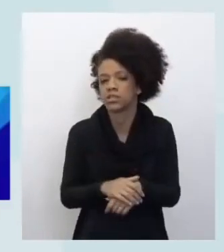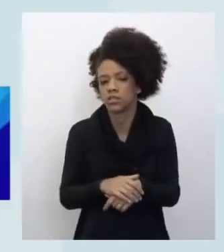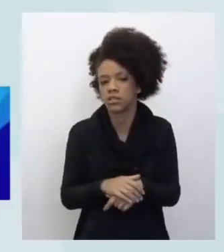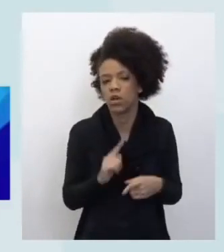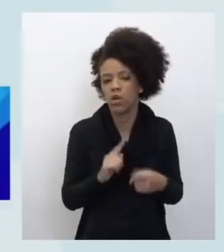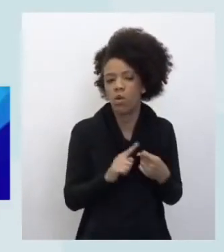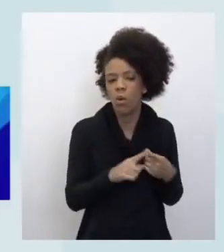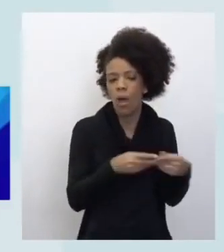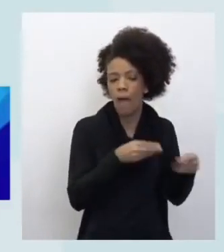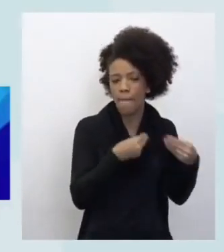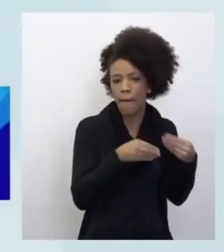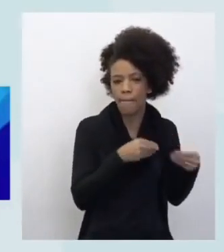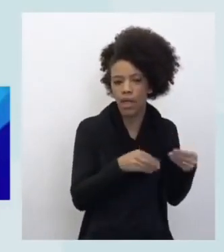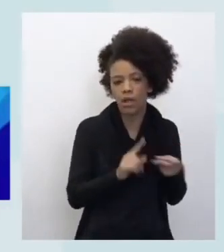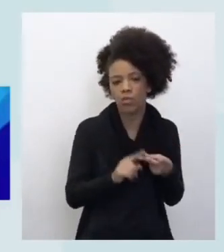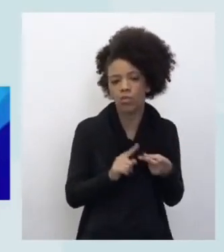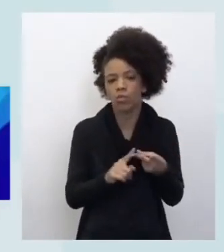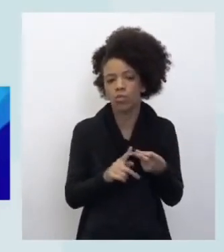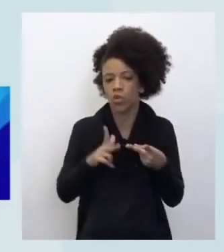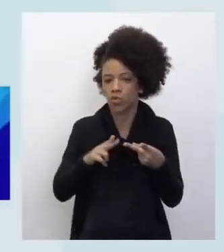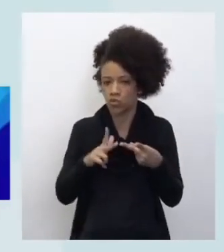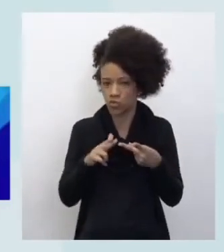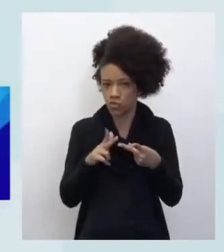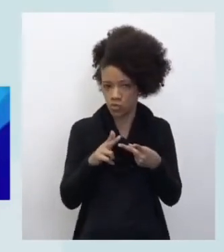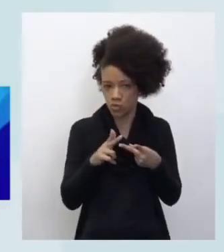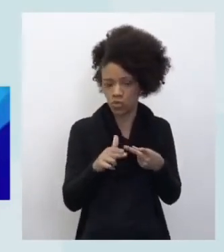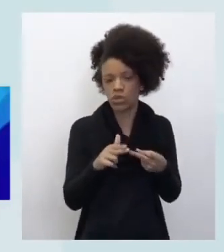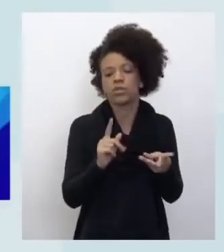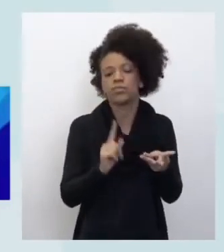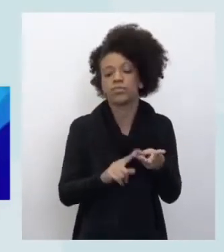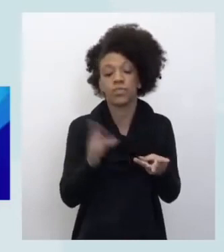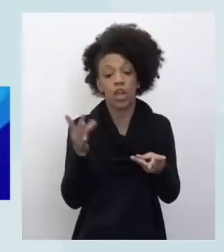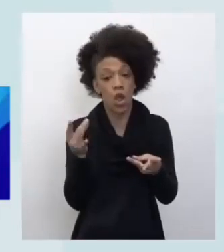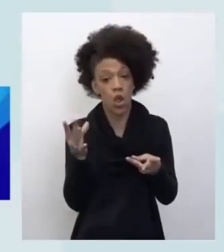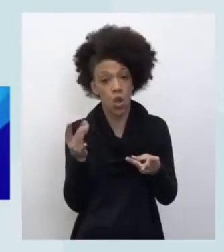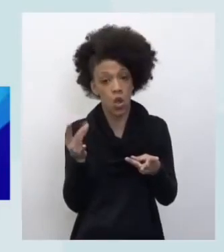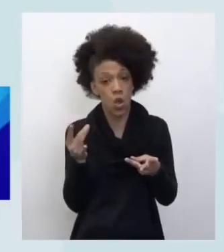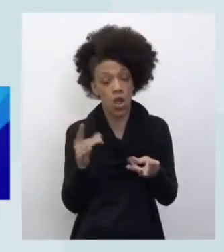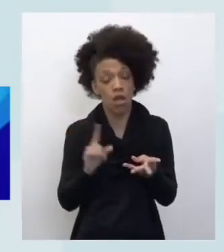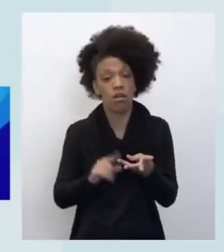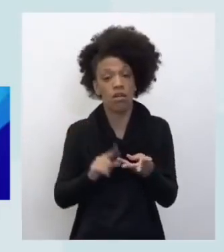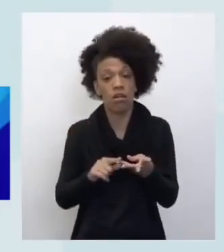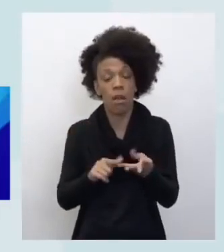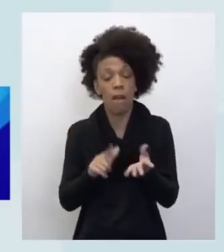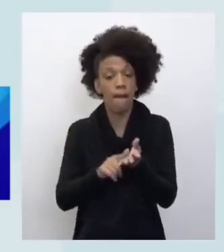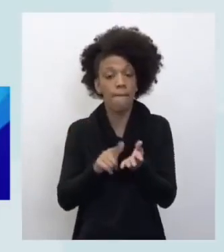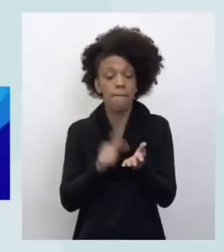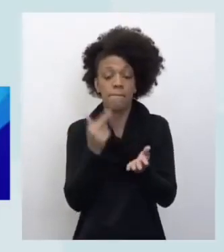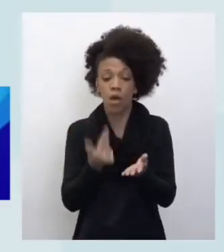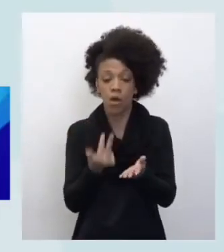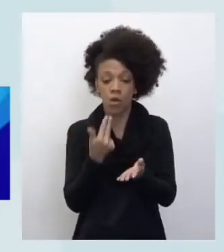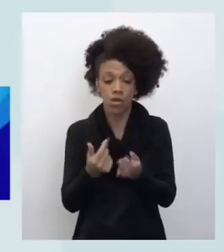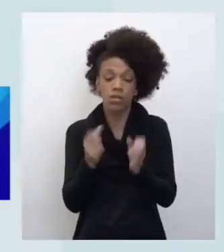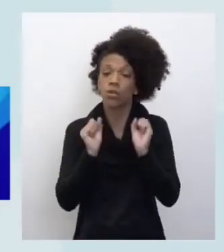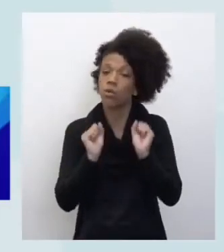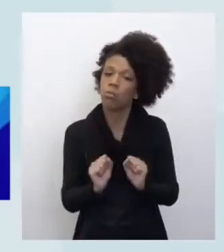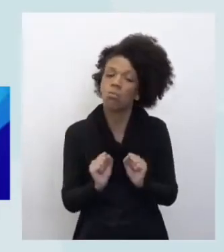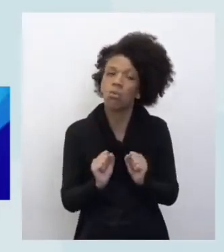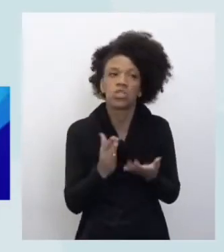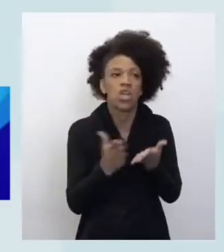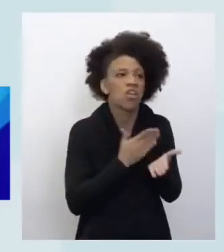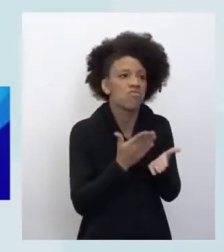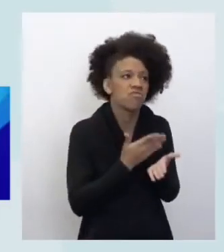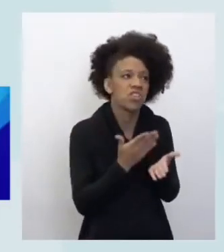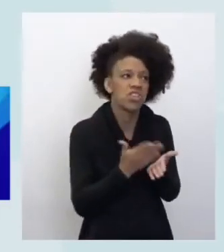de papelão, tesoura sem ponta, cola, pedaços de papel colorido. Você pode usar